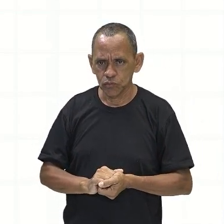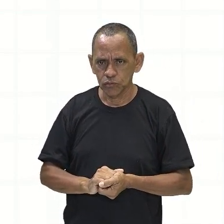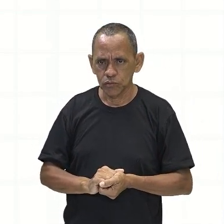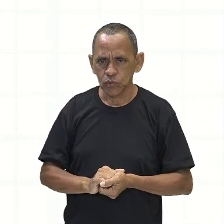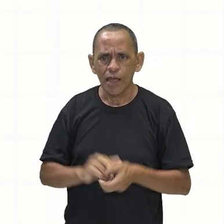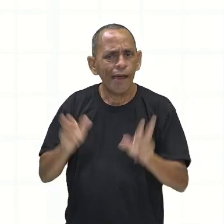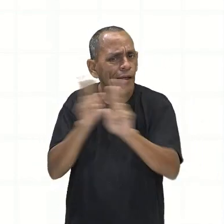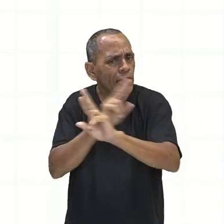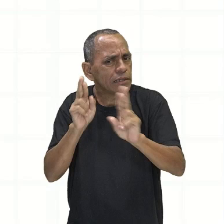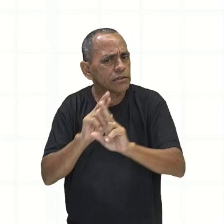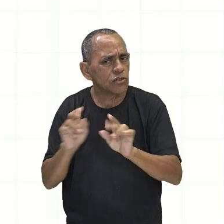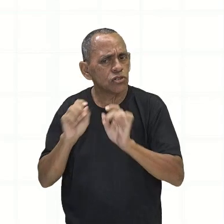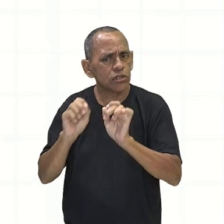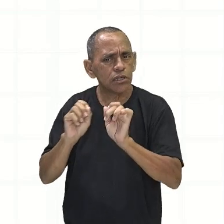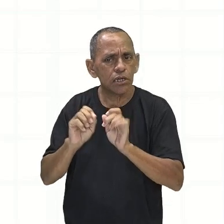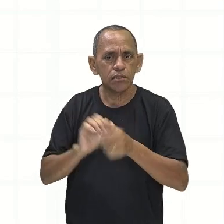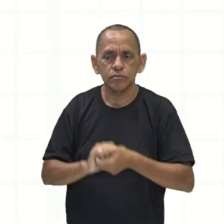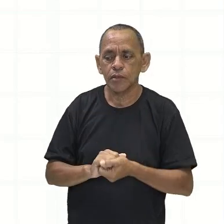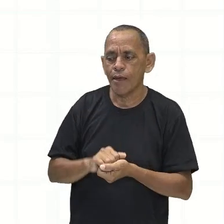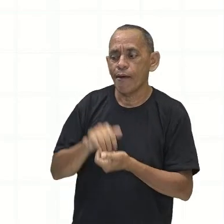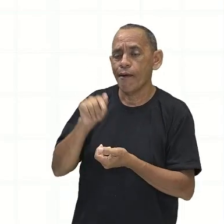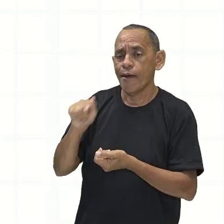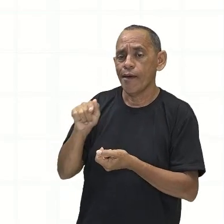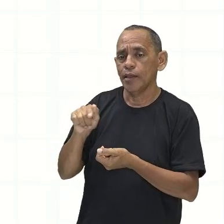Elas, retoma,